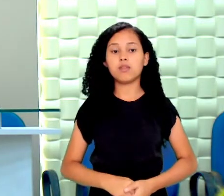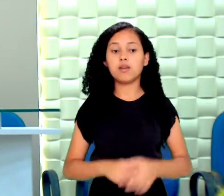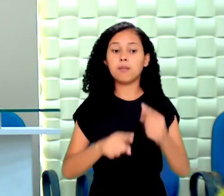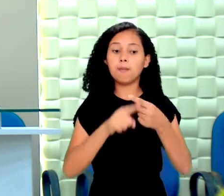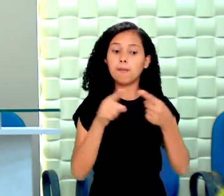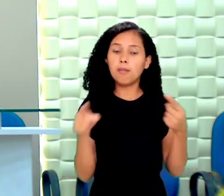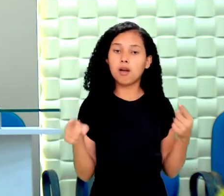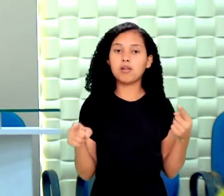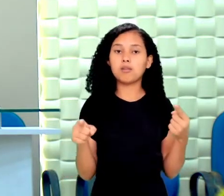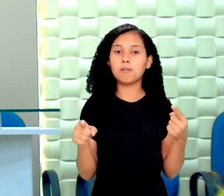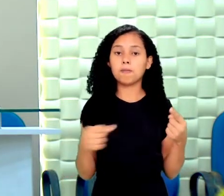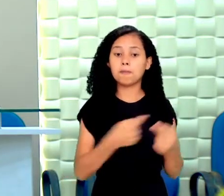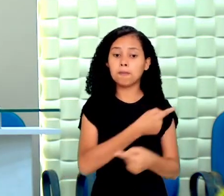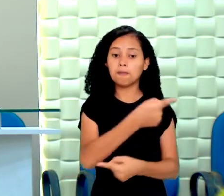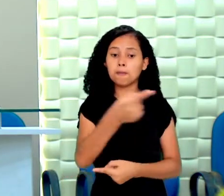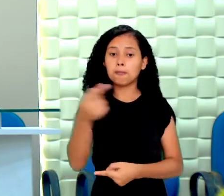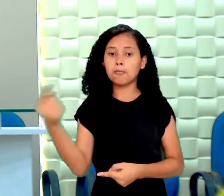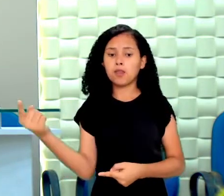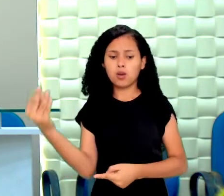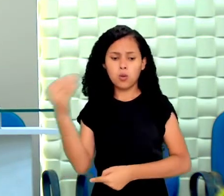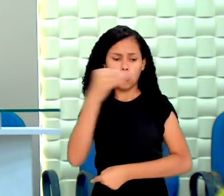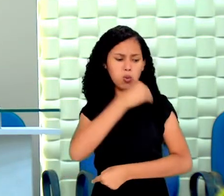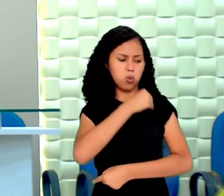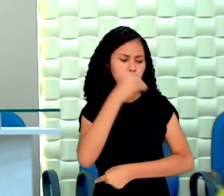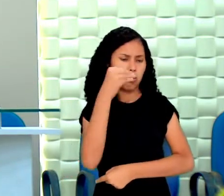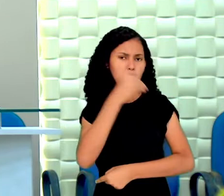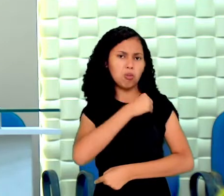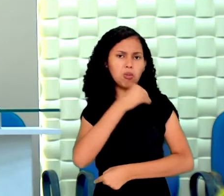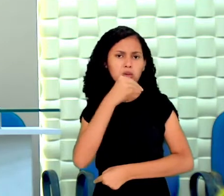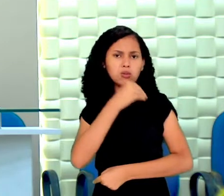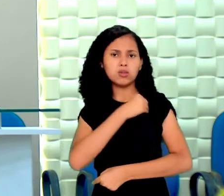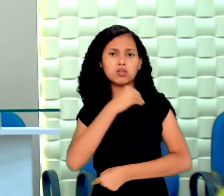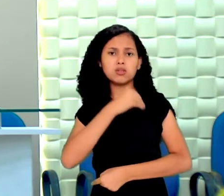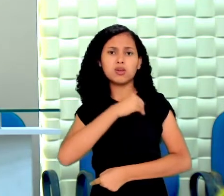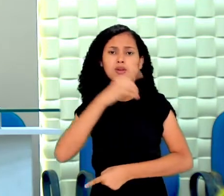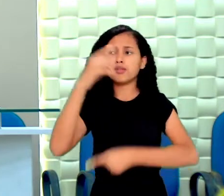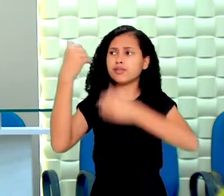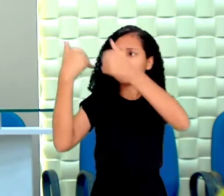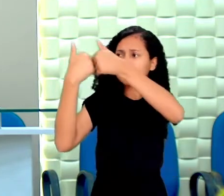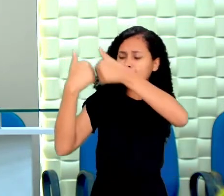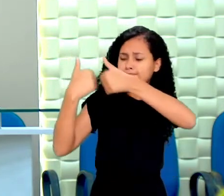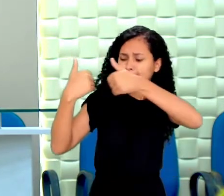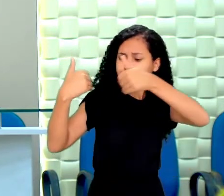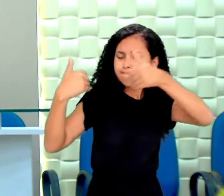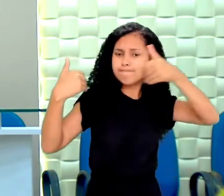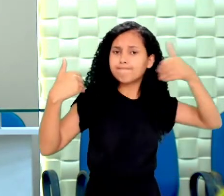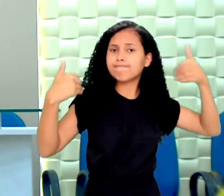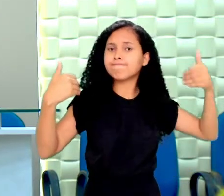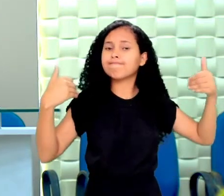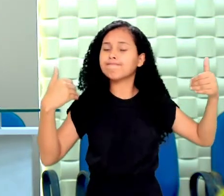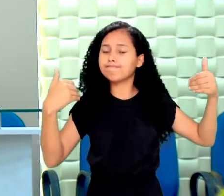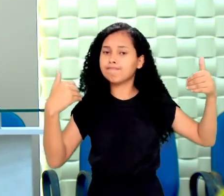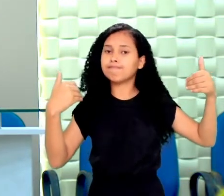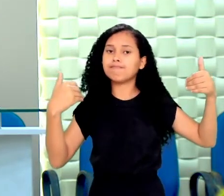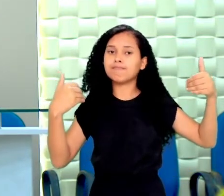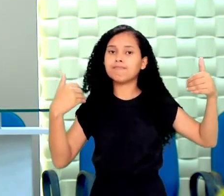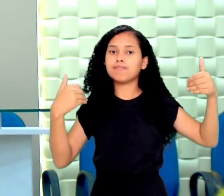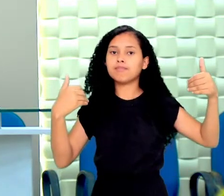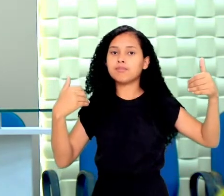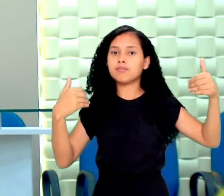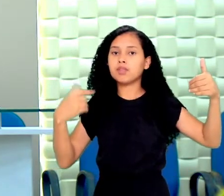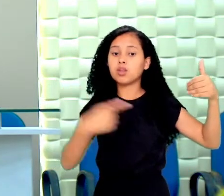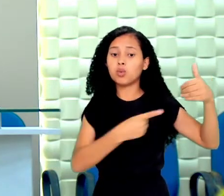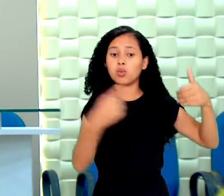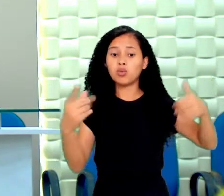Mas as vossas iniquidades fazem separação entre vós e o vosso Deus, e os